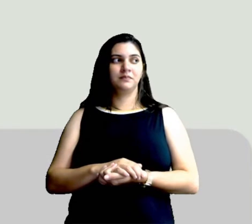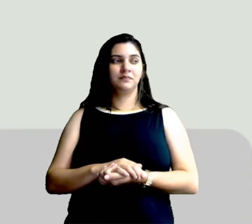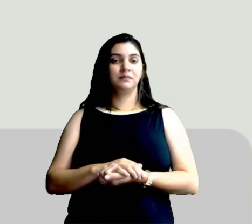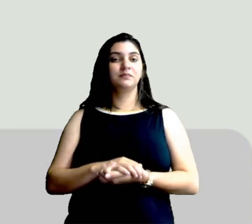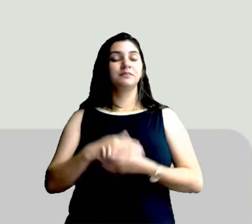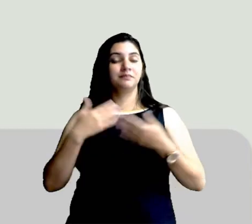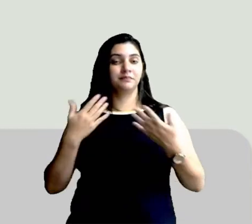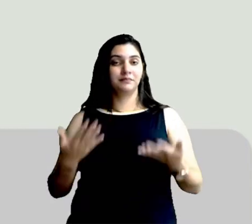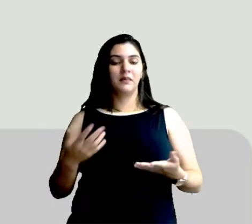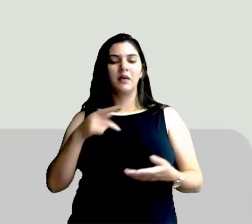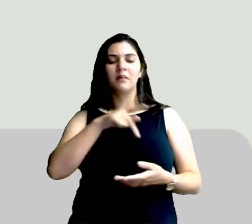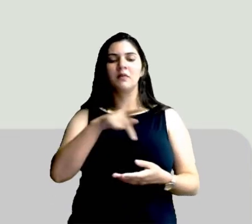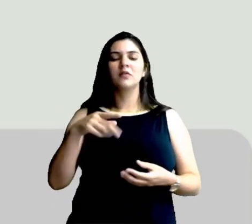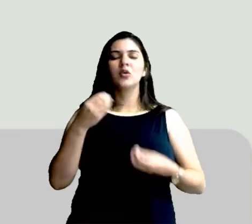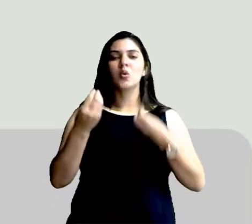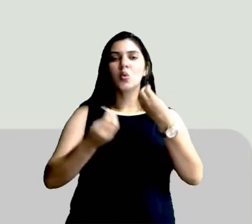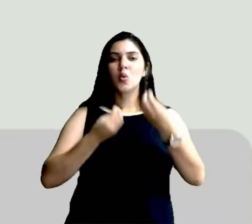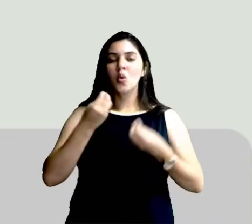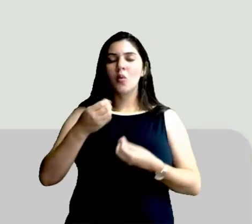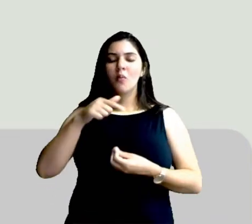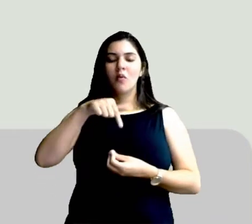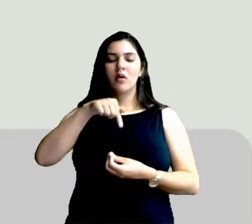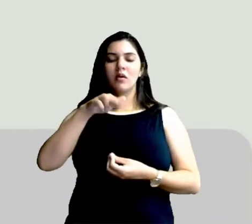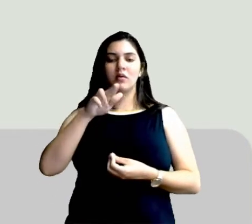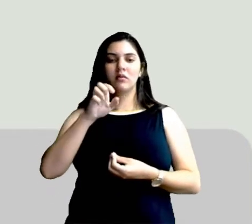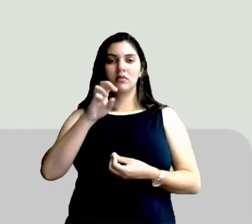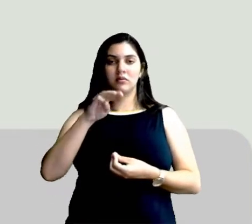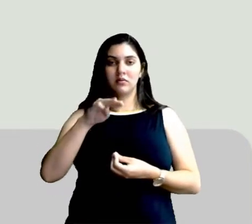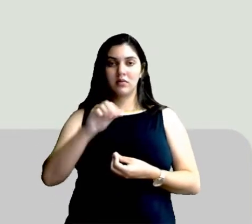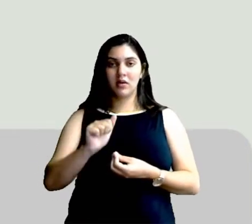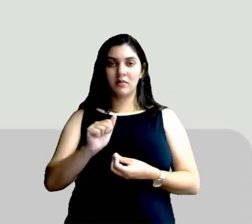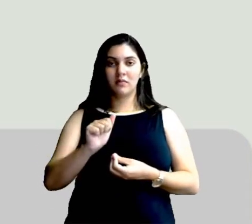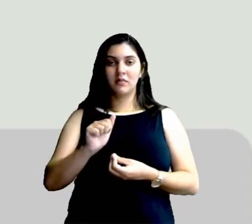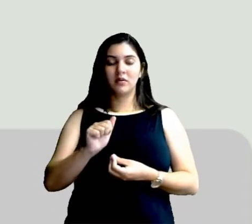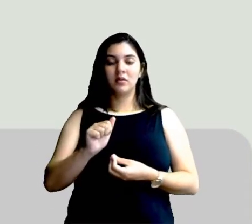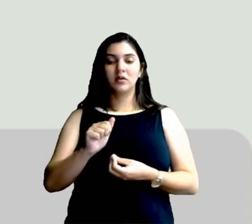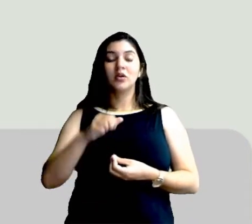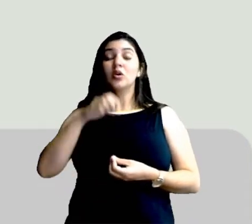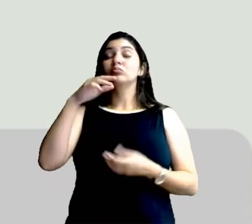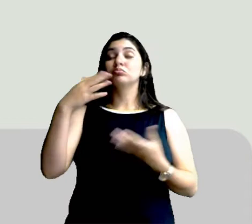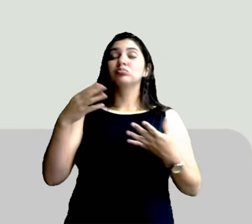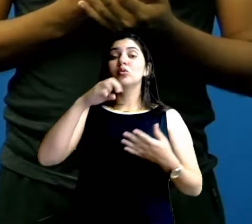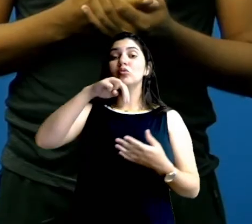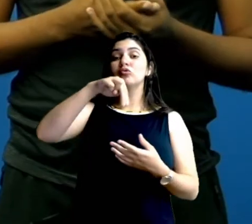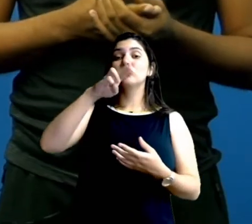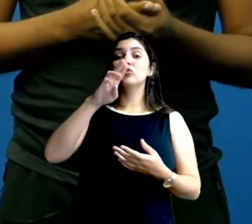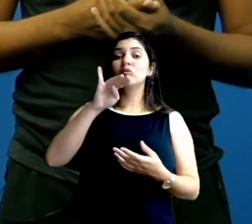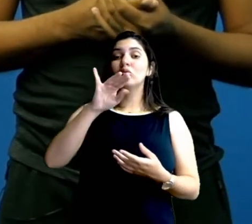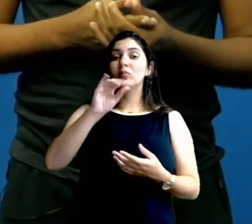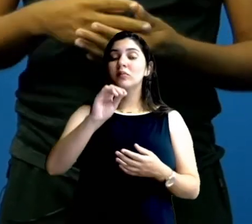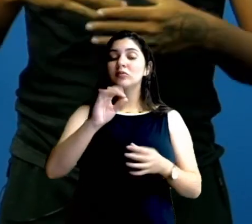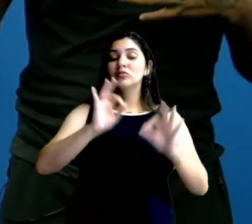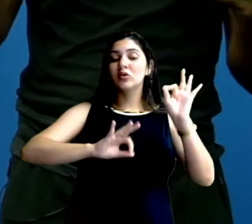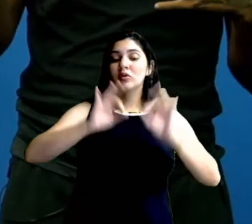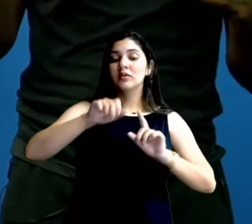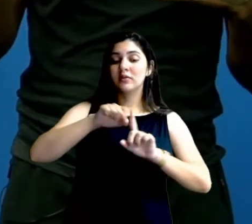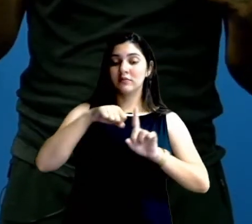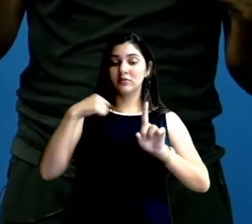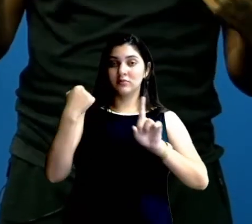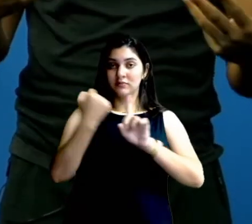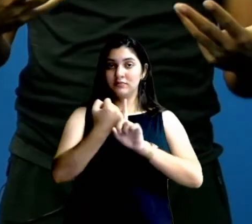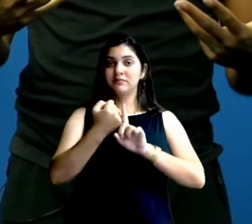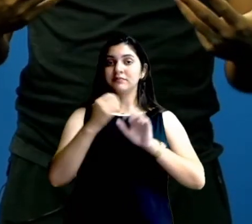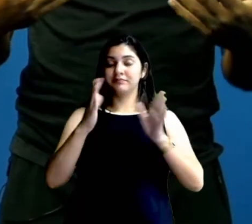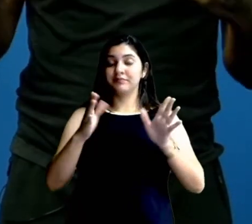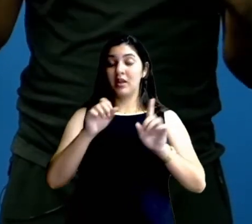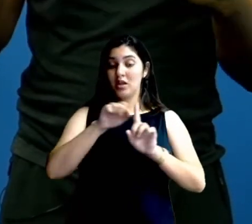Ah pois bem olha só como é que é a queima é como é que os núbios eles se organizavam socialmente falando era uma sociedade